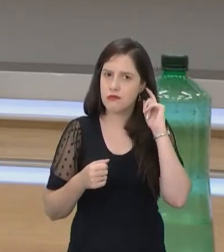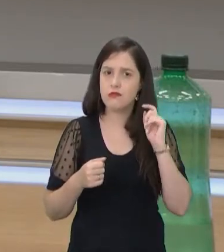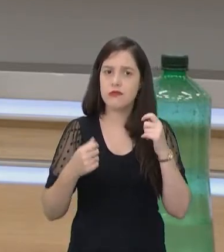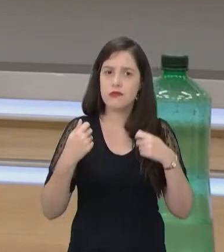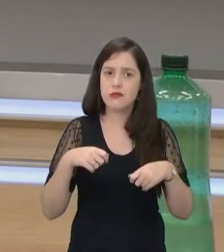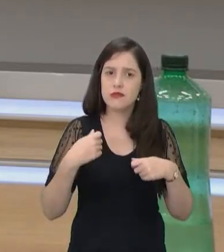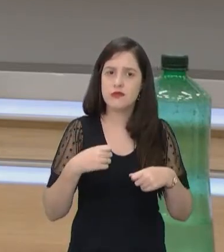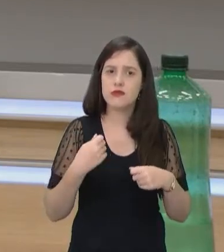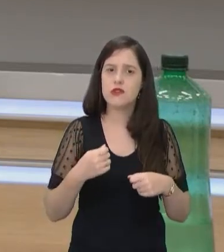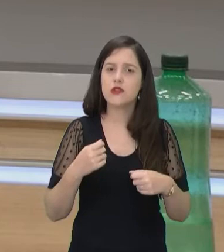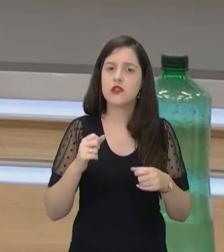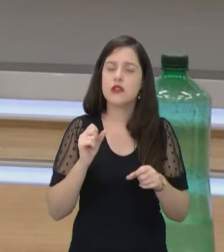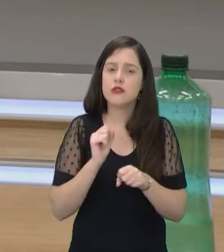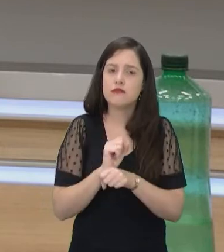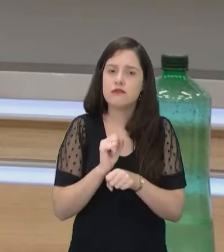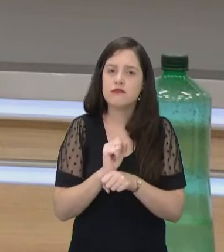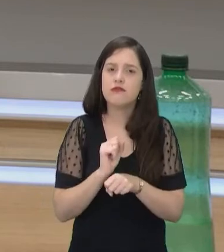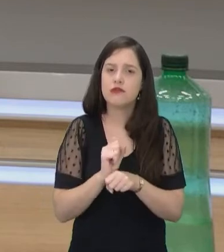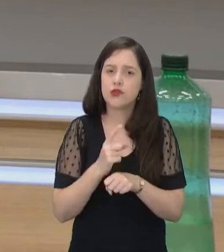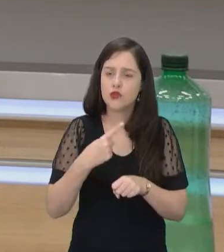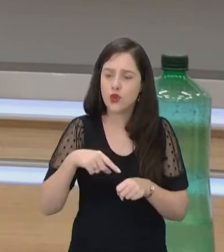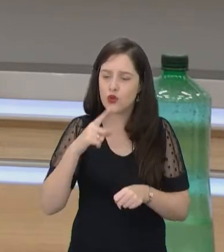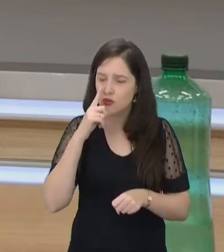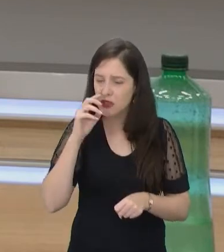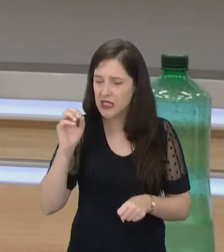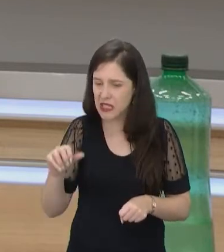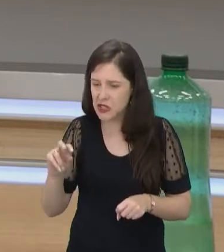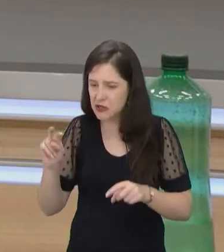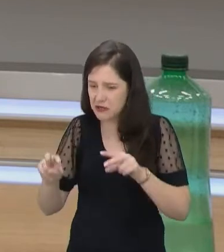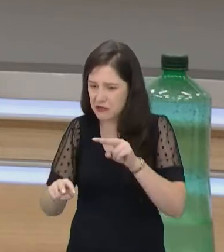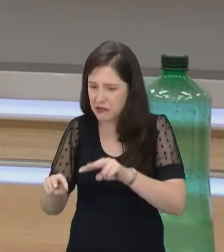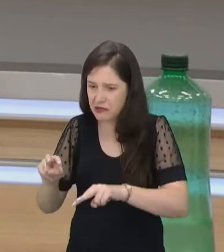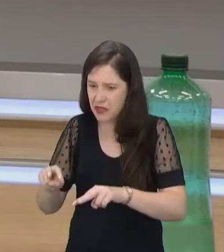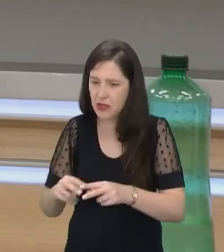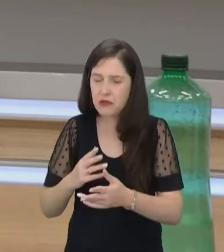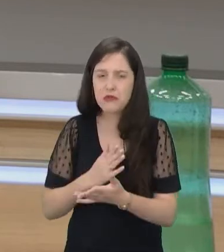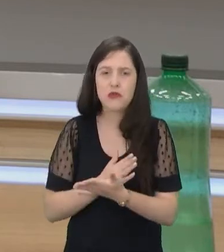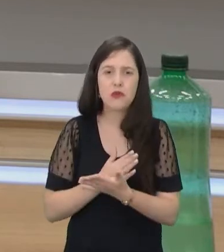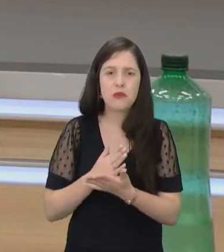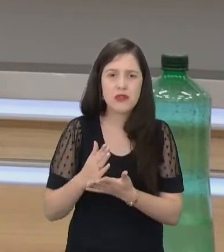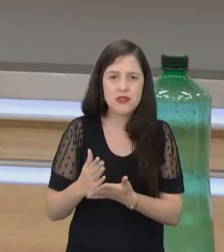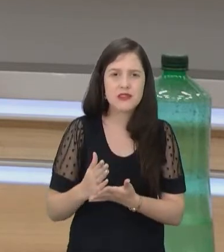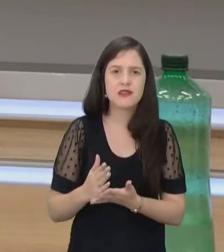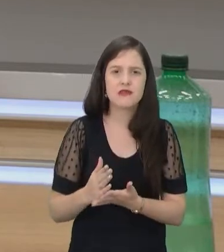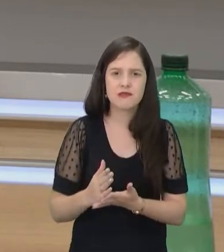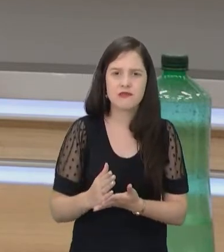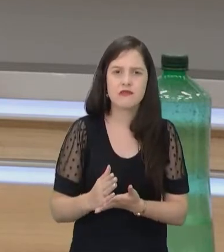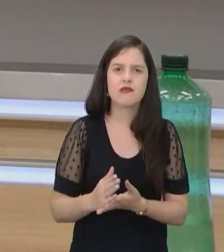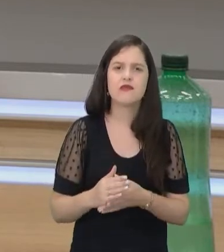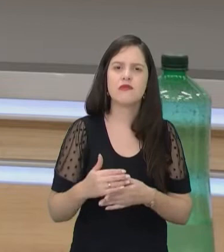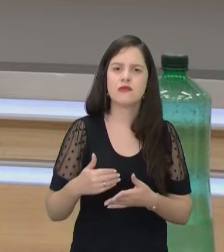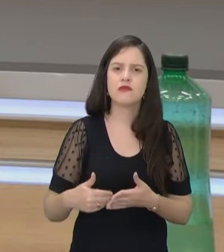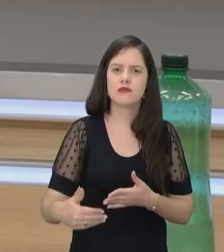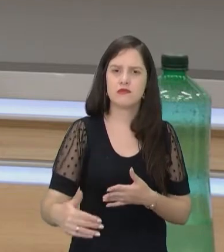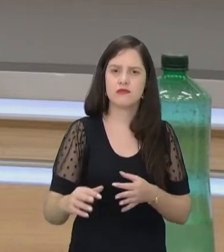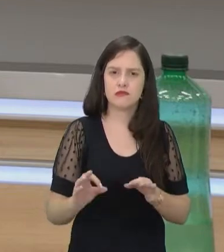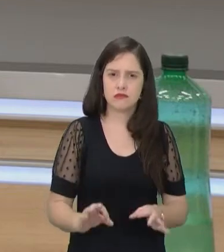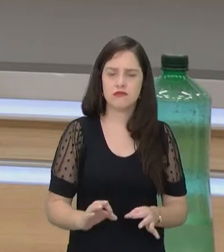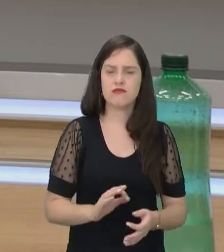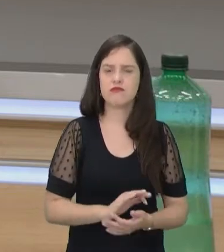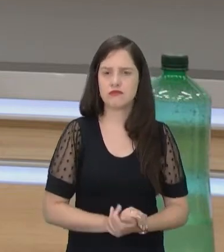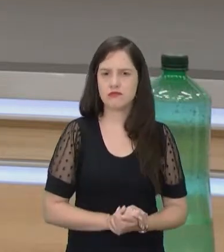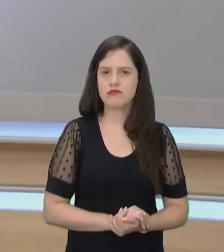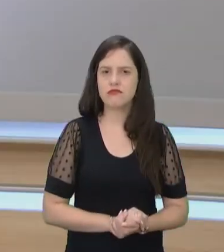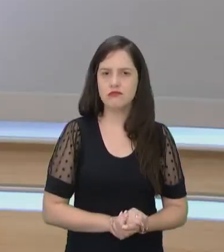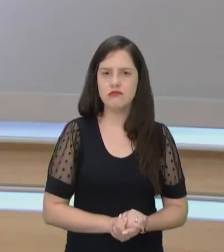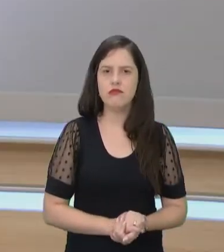desse mau despejo do nosso lixo, ao ponto de só quando a gente começar a sofrer as consequências do nosso dia a dia para mudar os nossos hábitos?